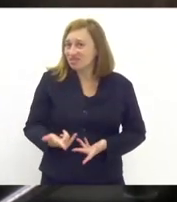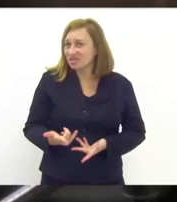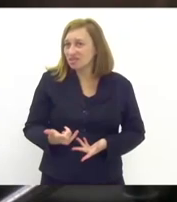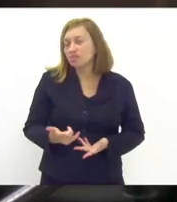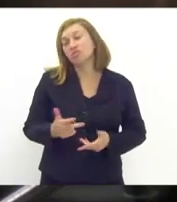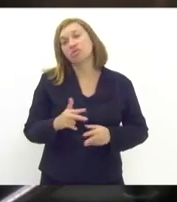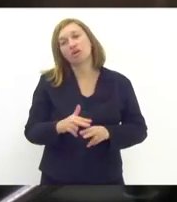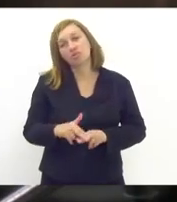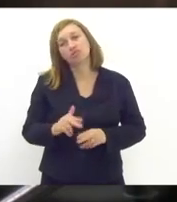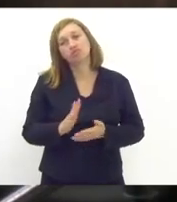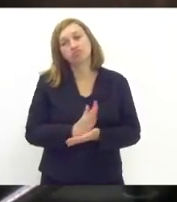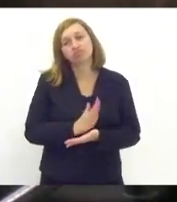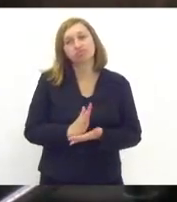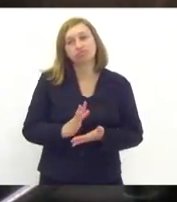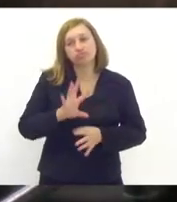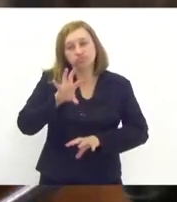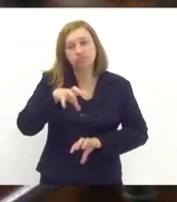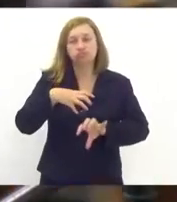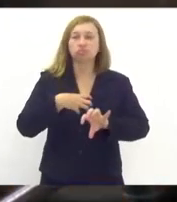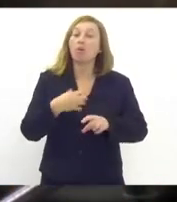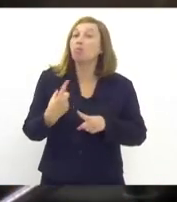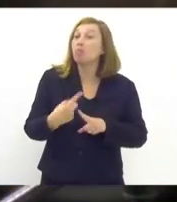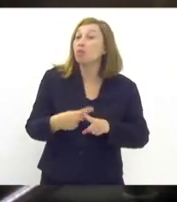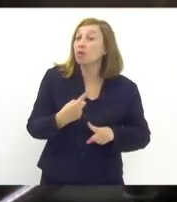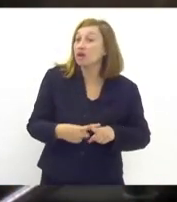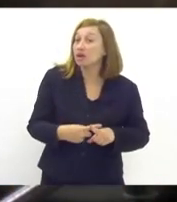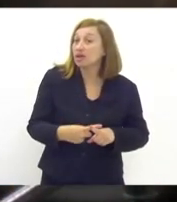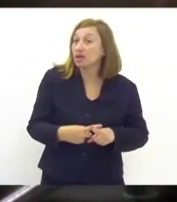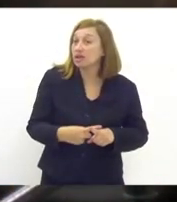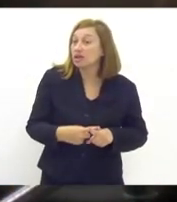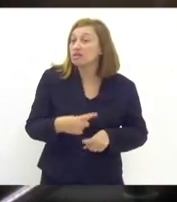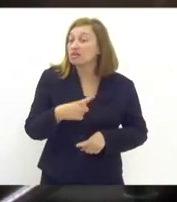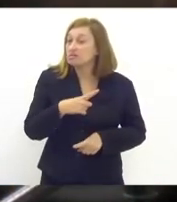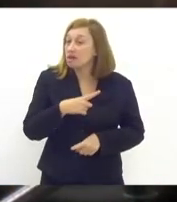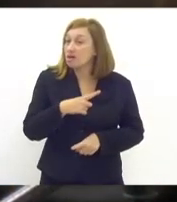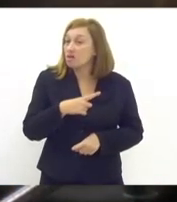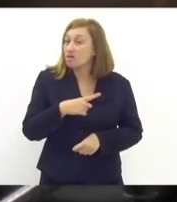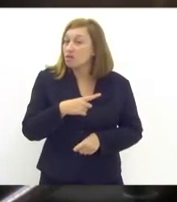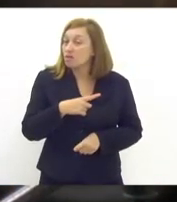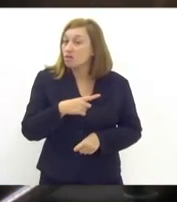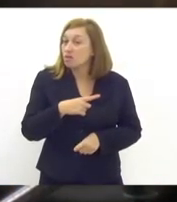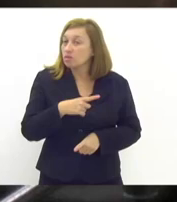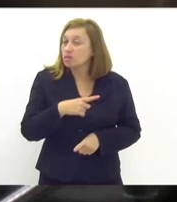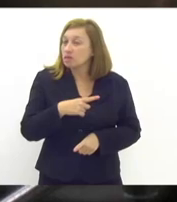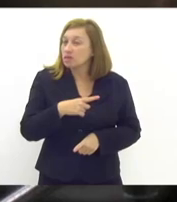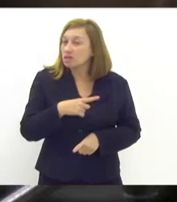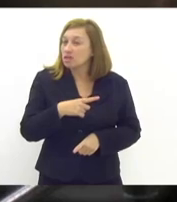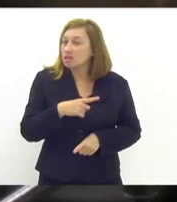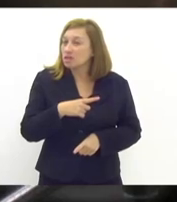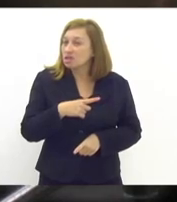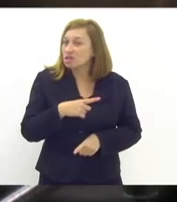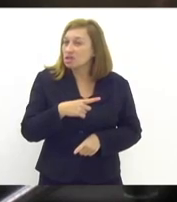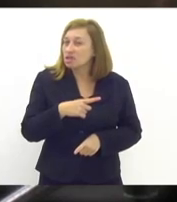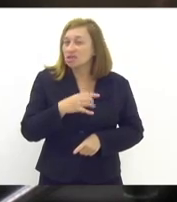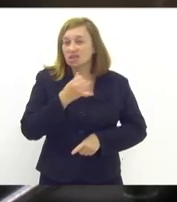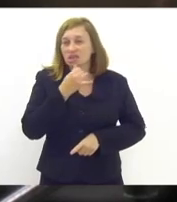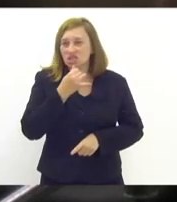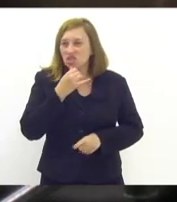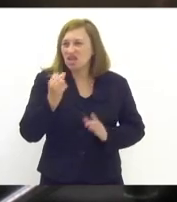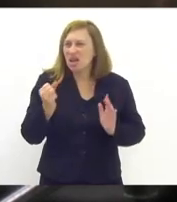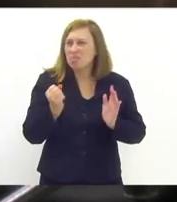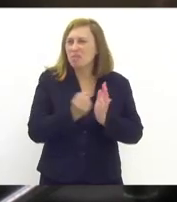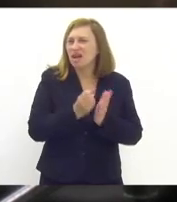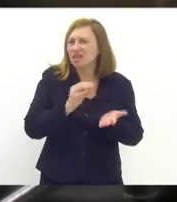alguns instantes, também se colocar no lugar do outro. Porque, se tem uma coisa que mexe, é a marca